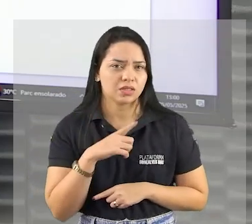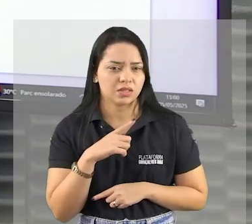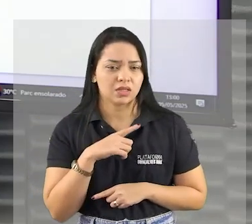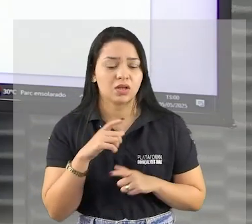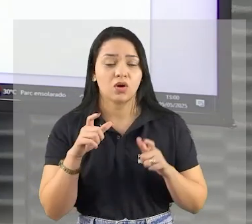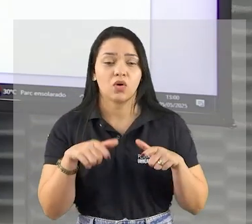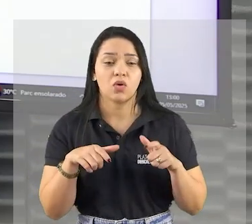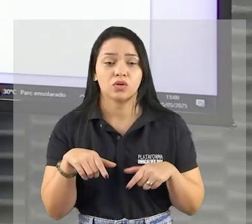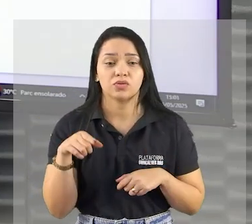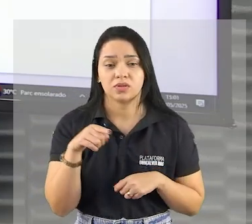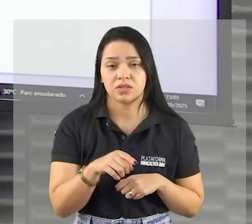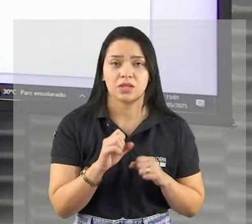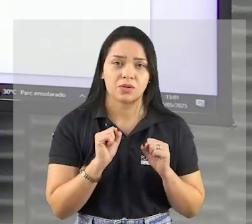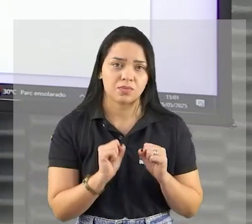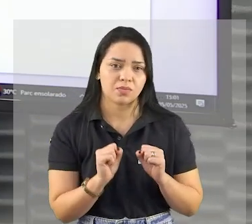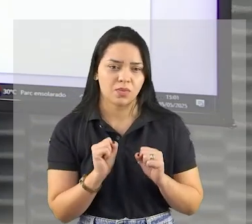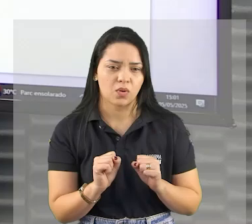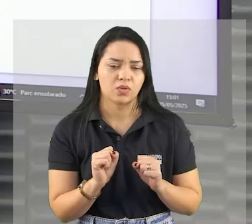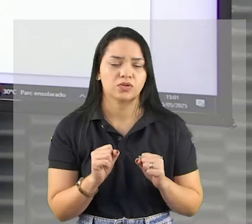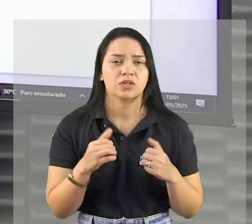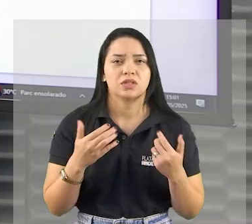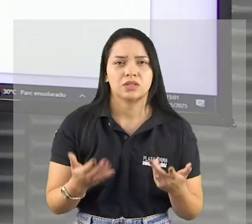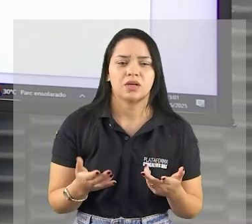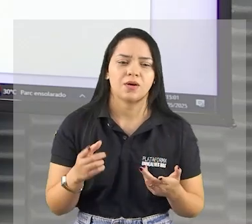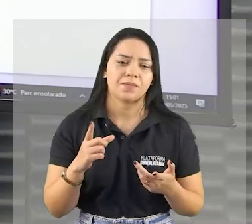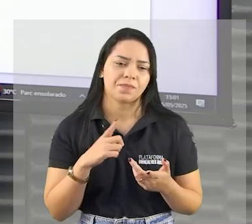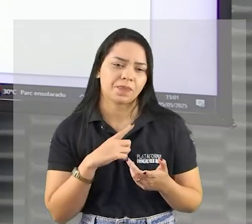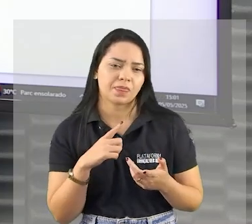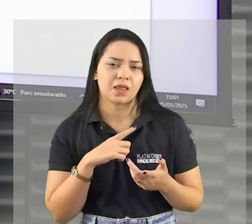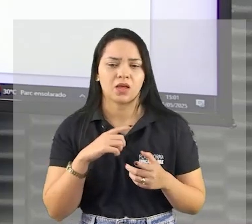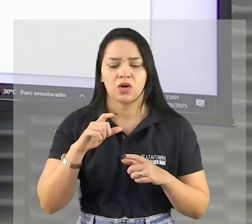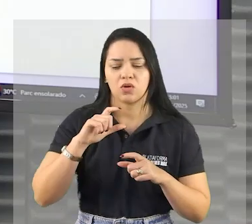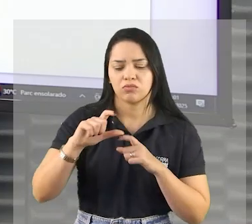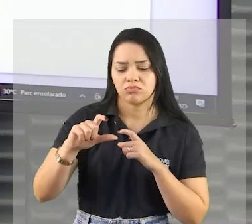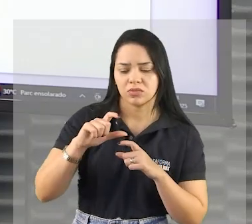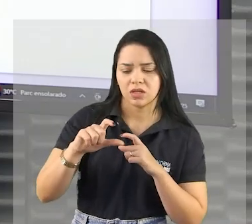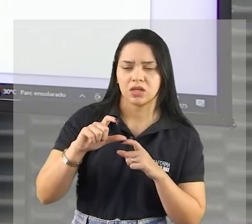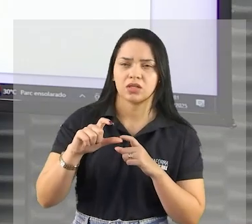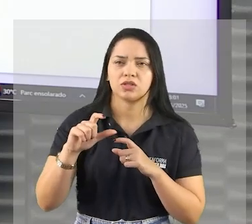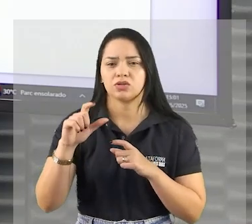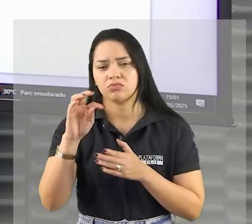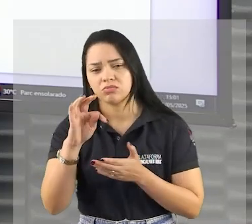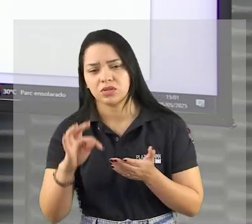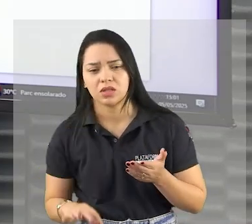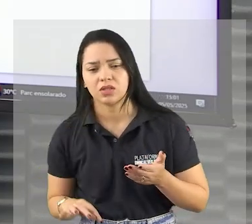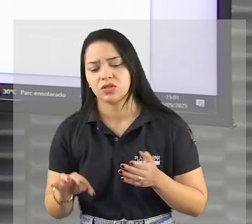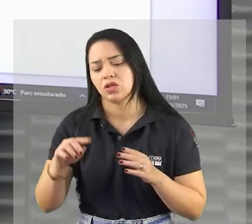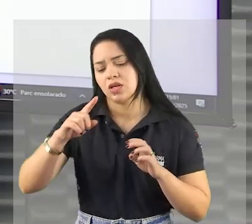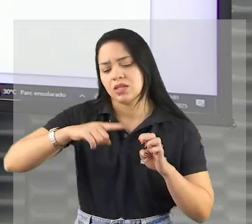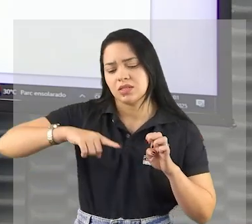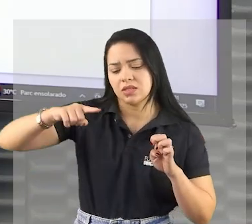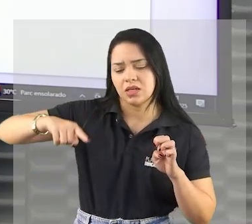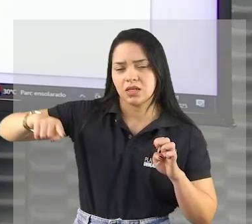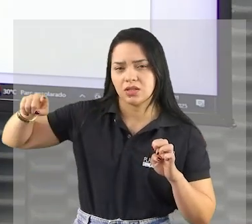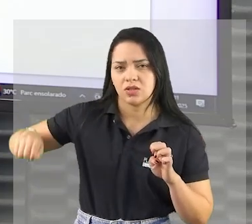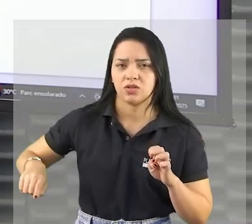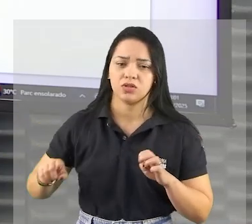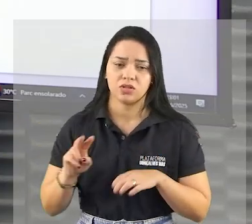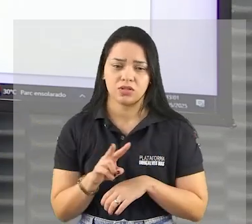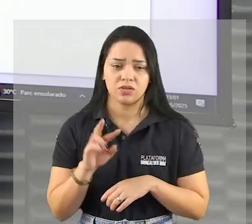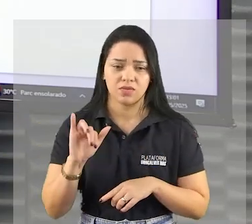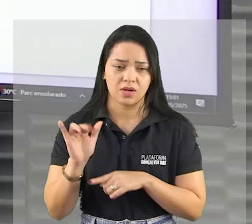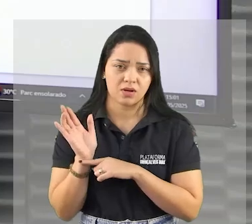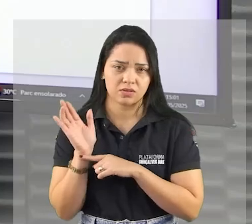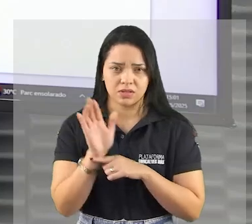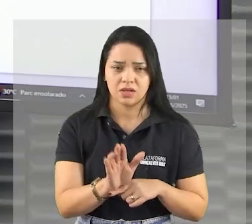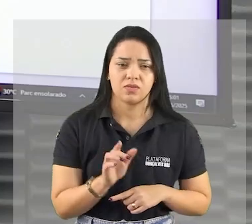por onde você pode abordar. Então, geralmente vem uma charge, algum texto jornalístico ou uma estatística, coisas que vão te auxiliar